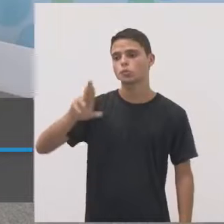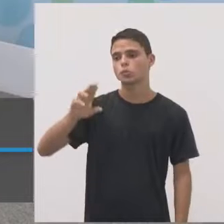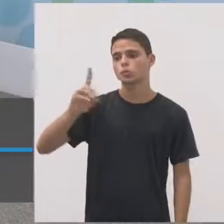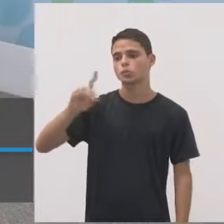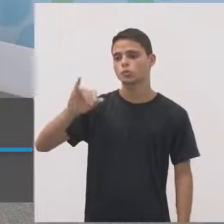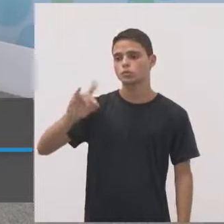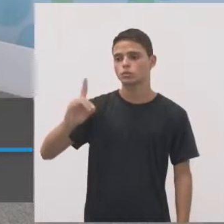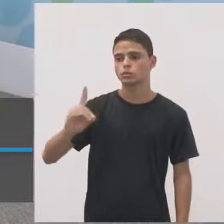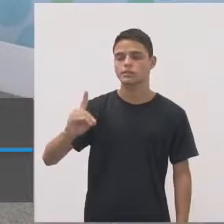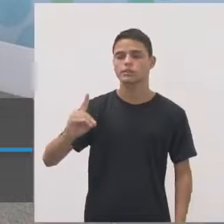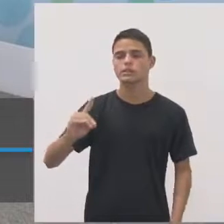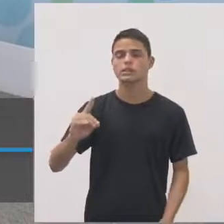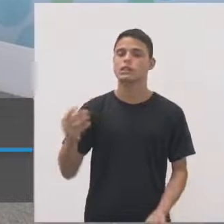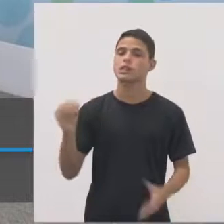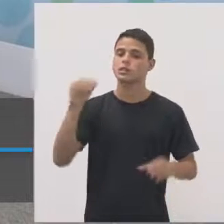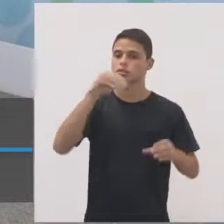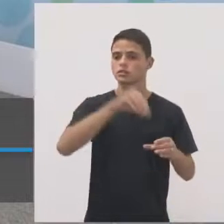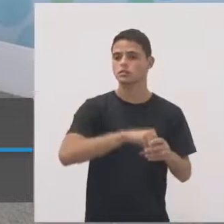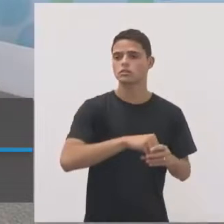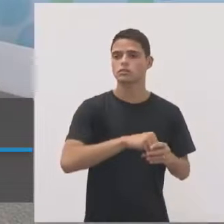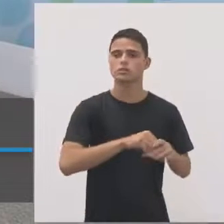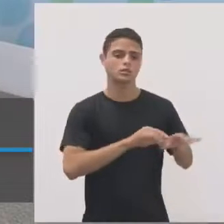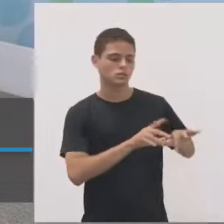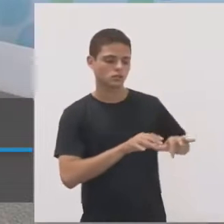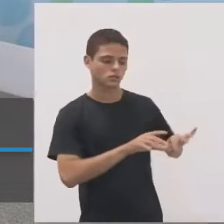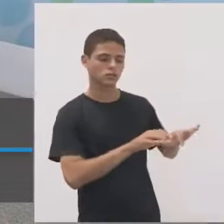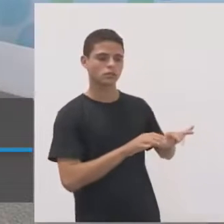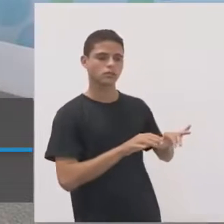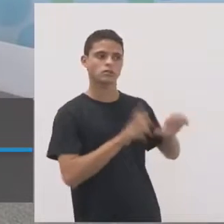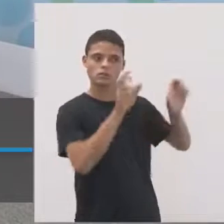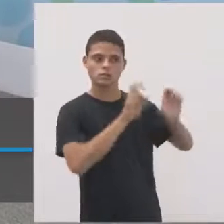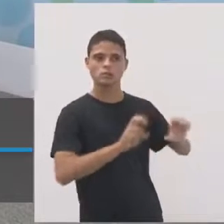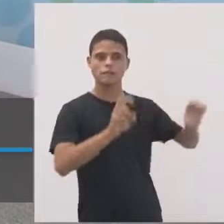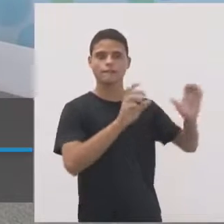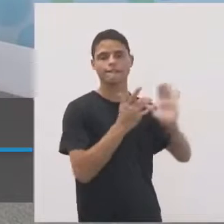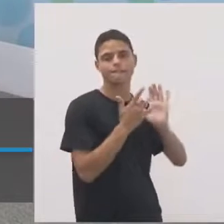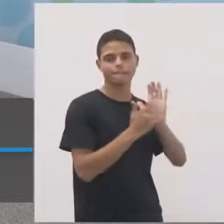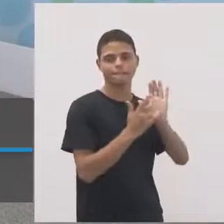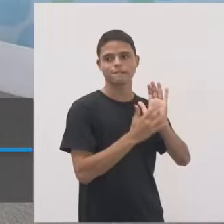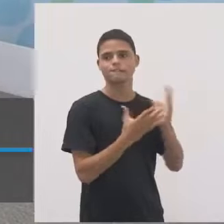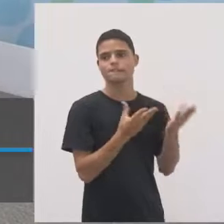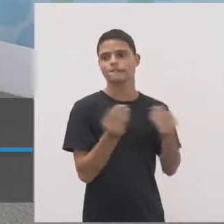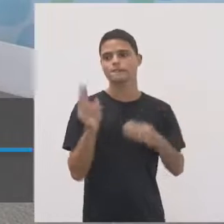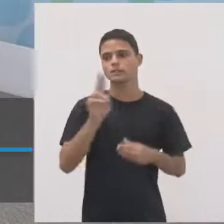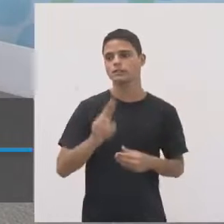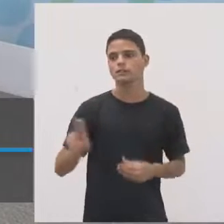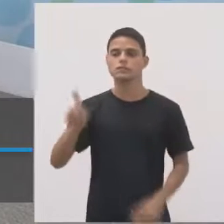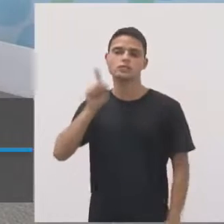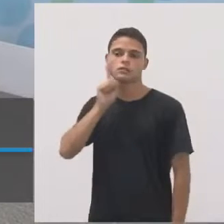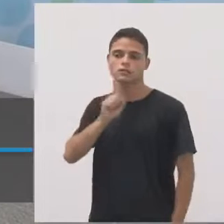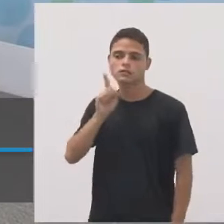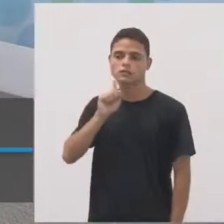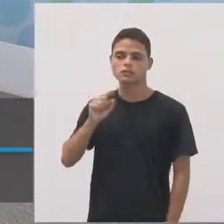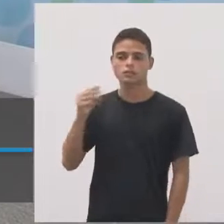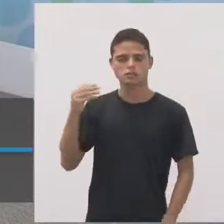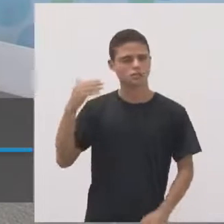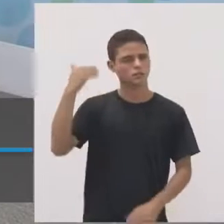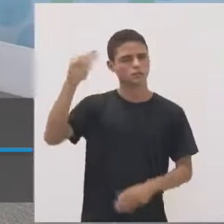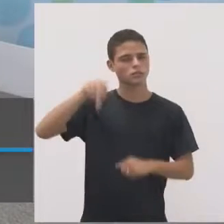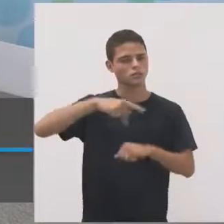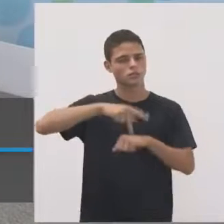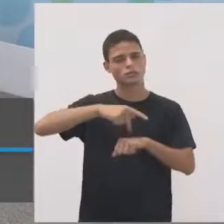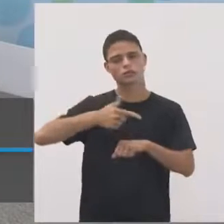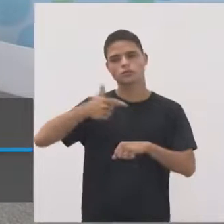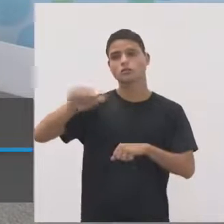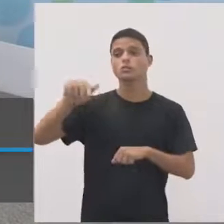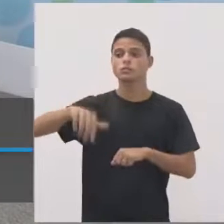computador, ou do seu tablet, do seu notebook, tá? E ele é bastante usado lá nos Estados Unidos, lá fora. Agora, no